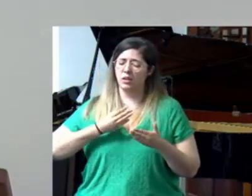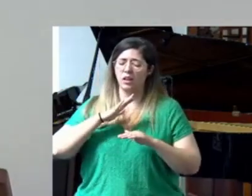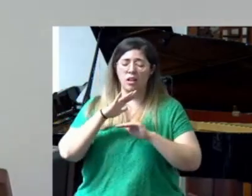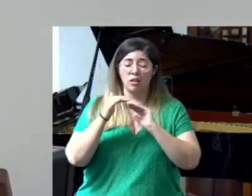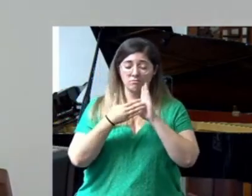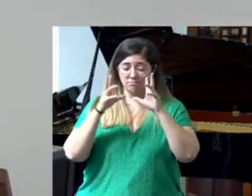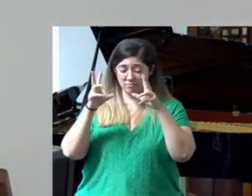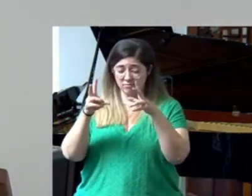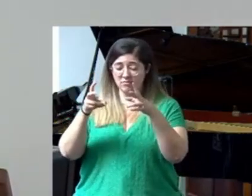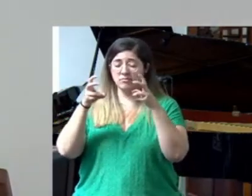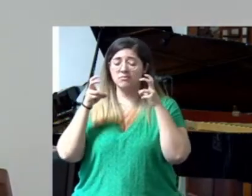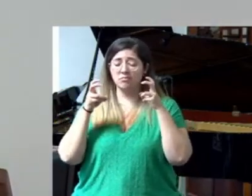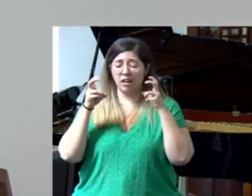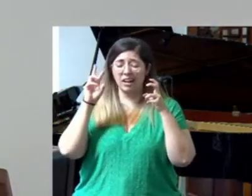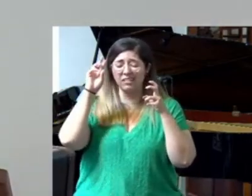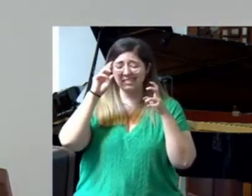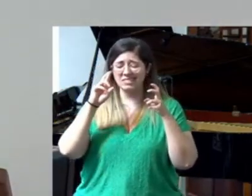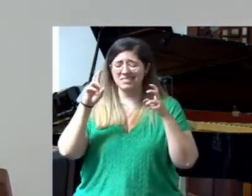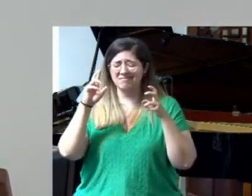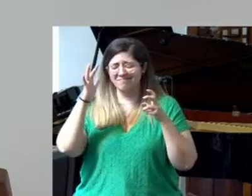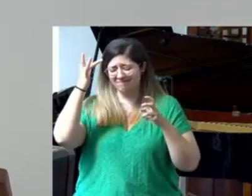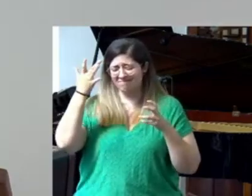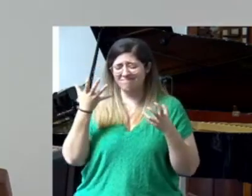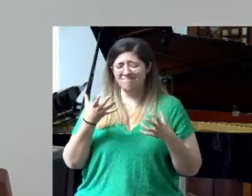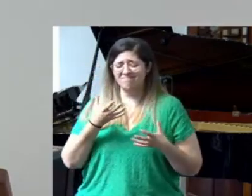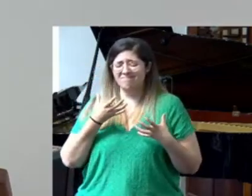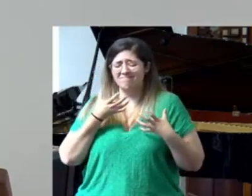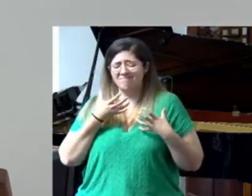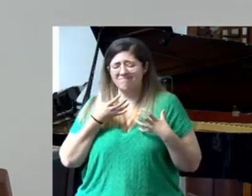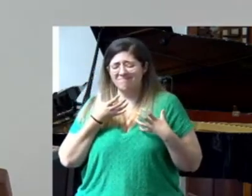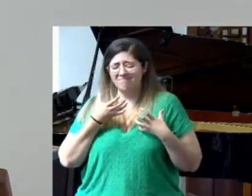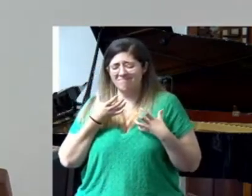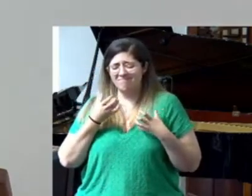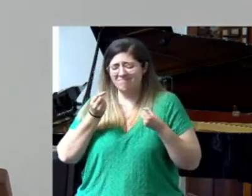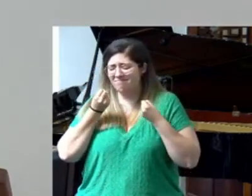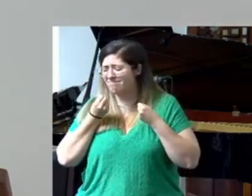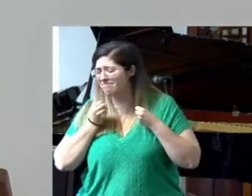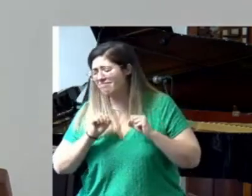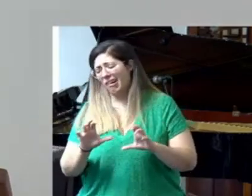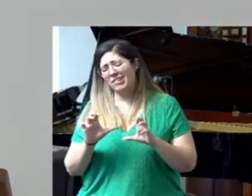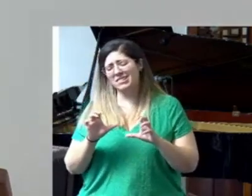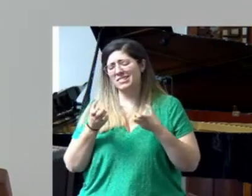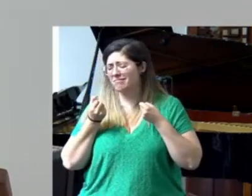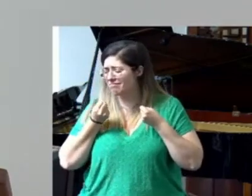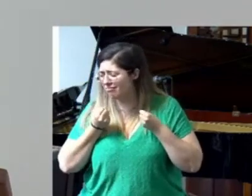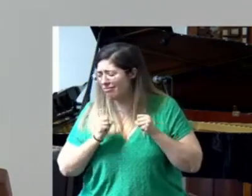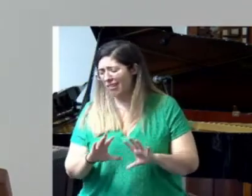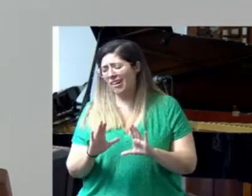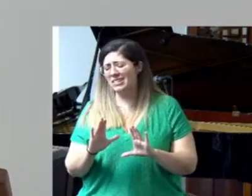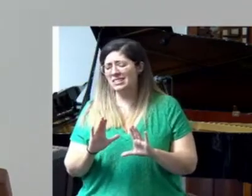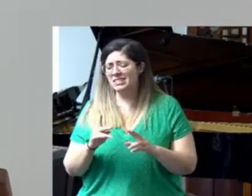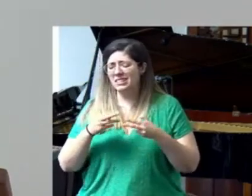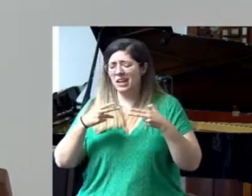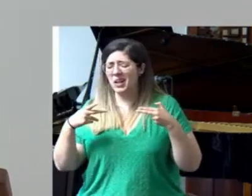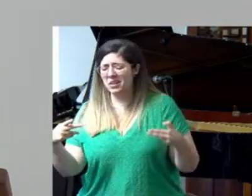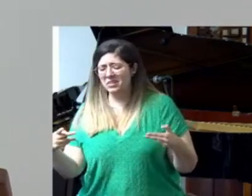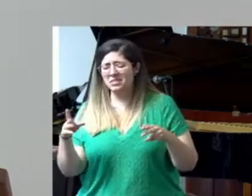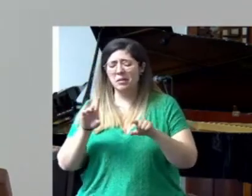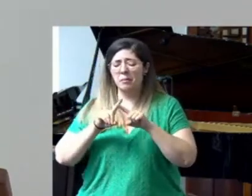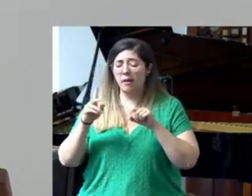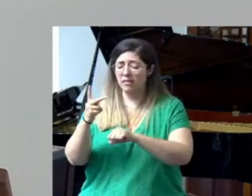viver reconhecendo quando nós não conseguimos fazer da forma como a Bíblia pede, orienta,